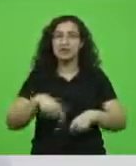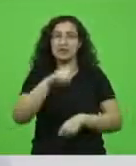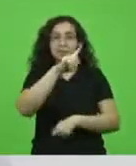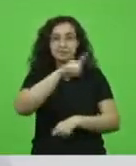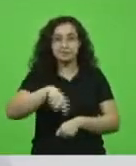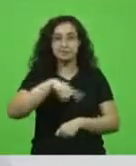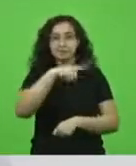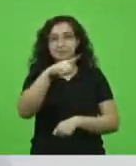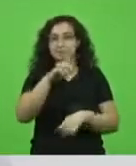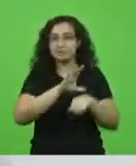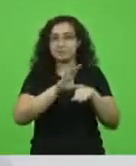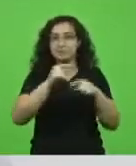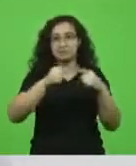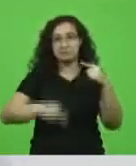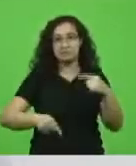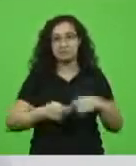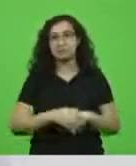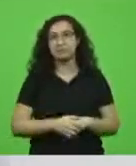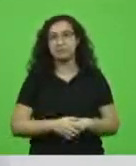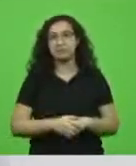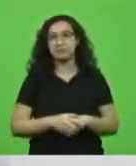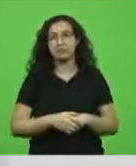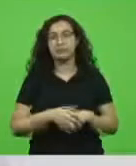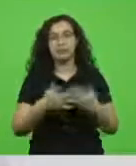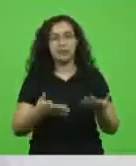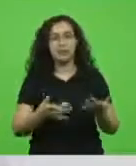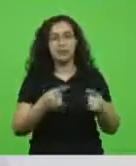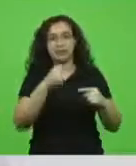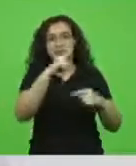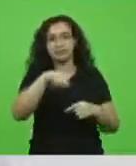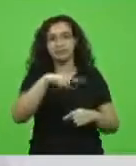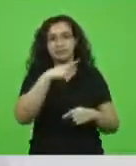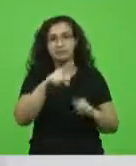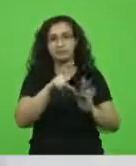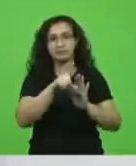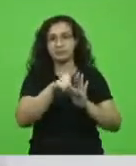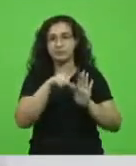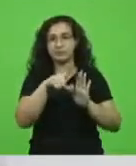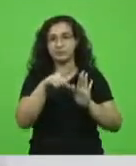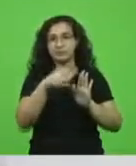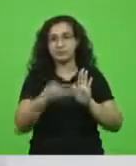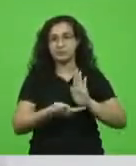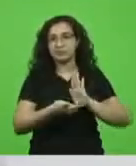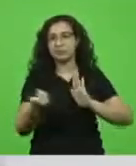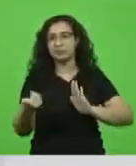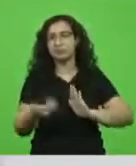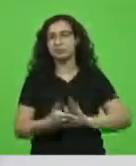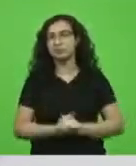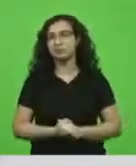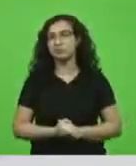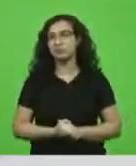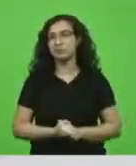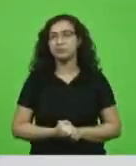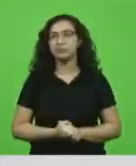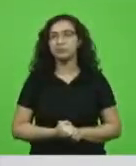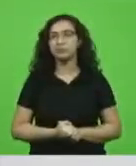declarado inconstitucional e seja revogado da legislação brasileira. Obrigado.